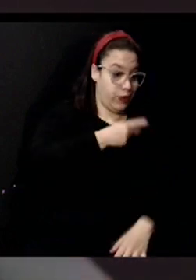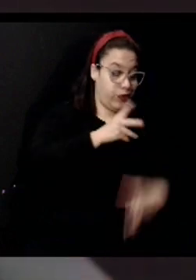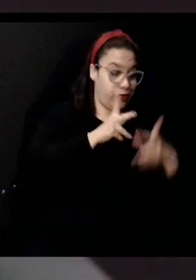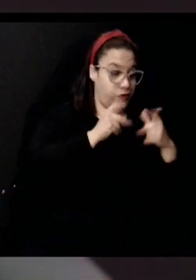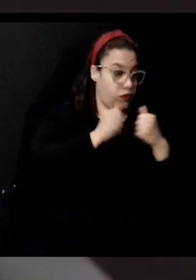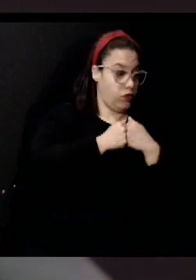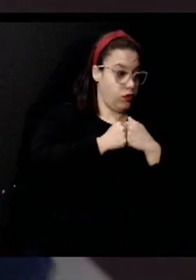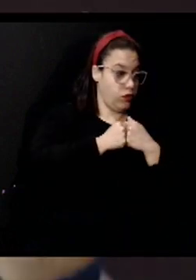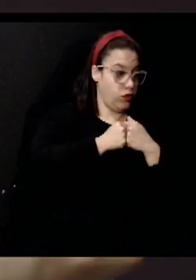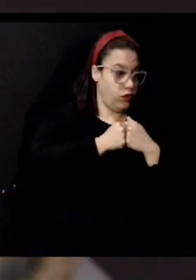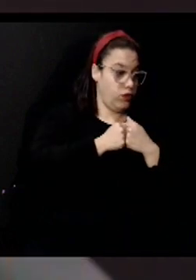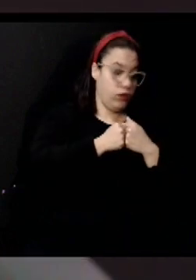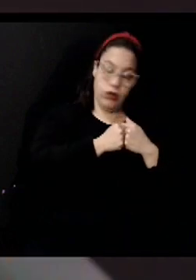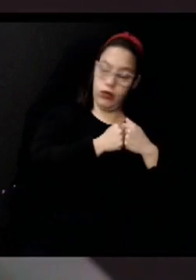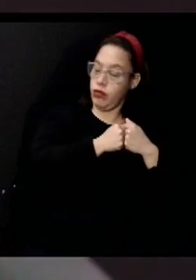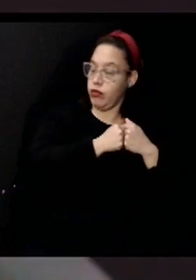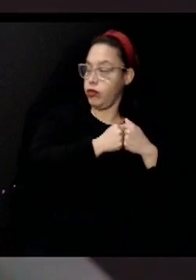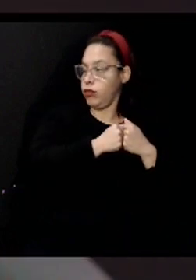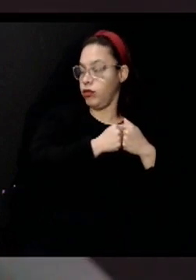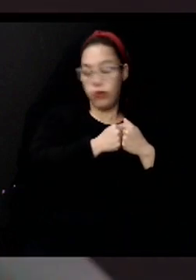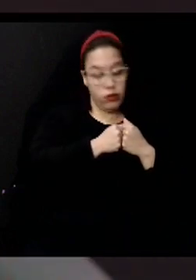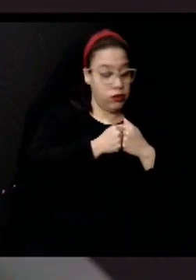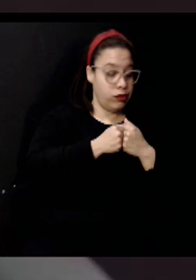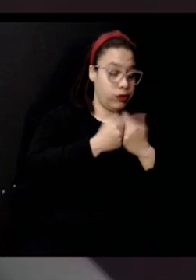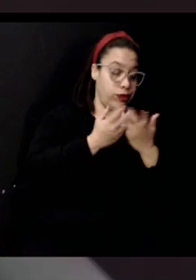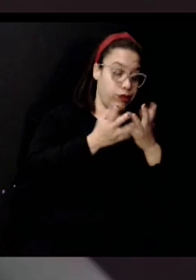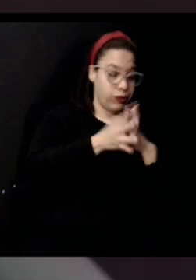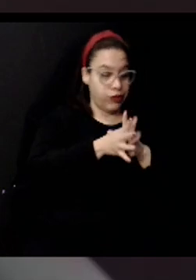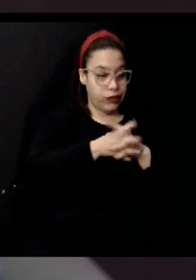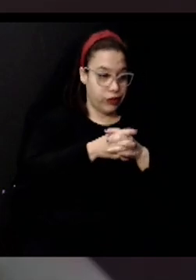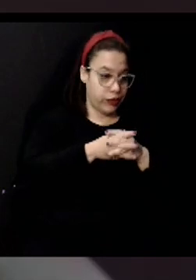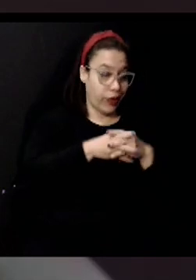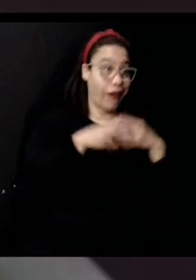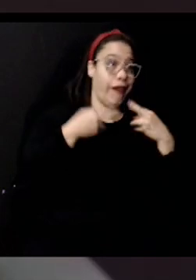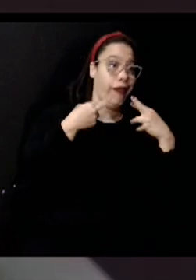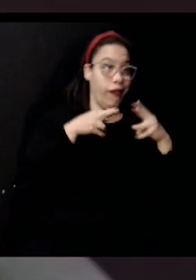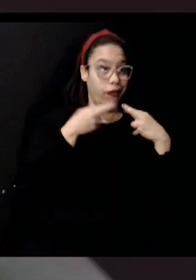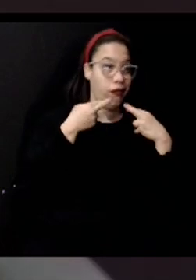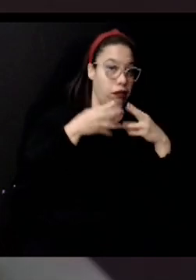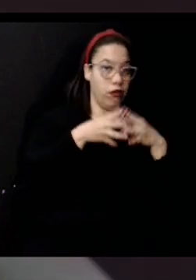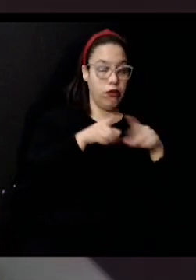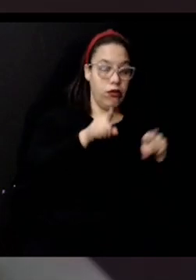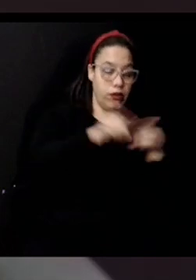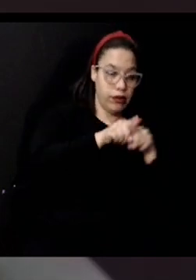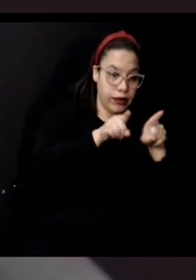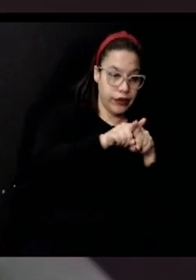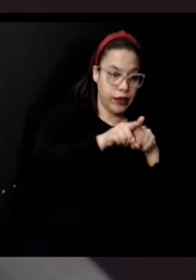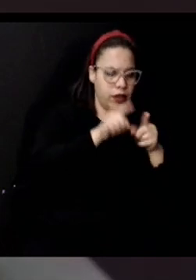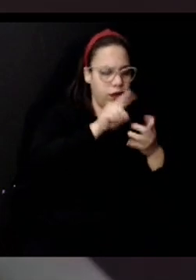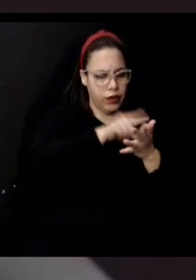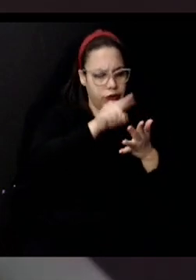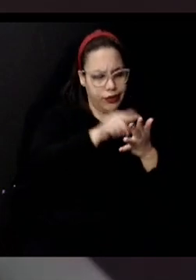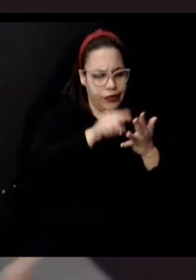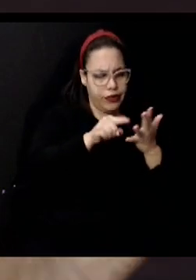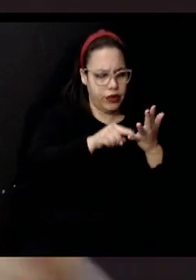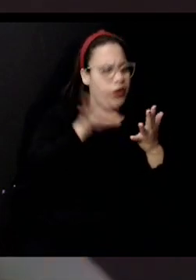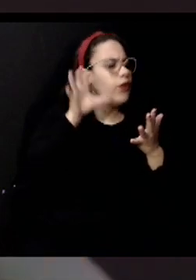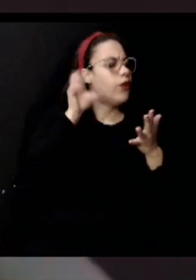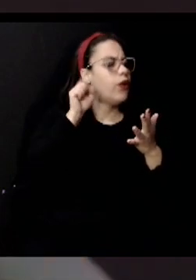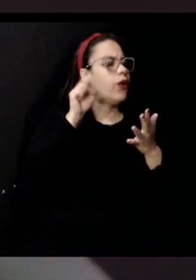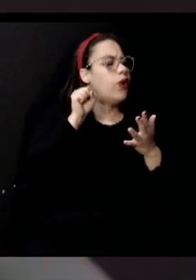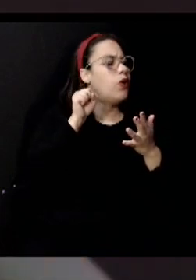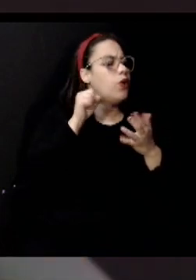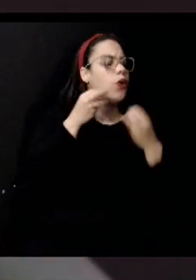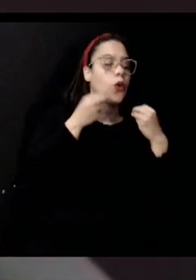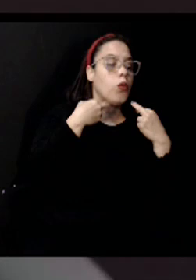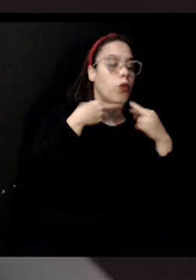já estão ali no dia a dia também com as suas reclamações, também com as suas questões, acabam ouvindo isso como uma reclamação. E às vezes é